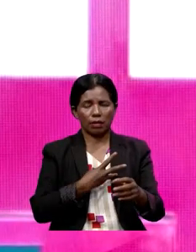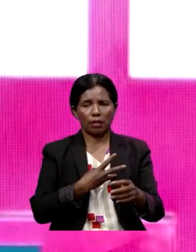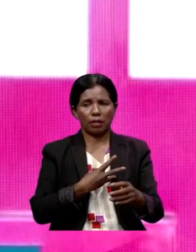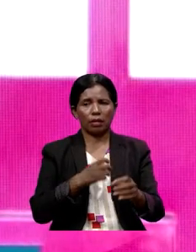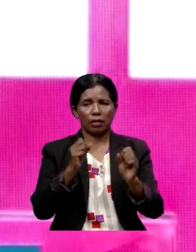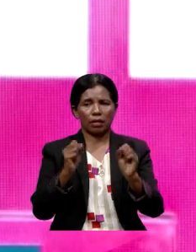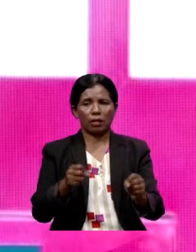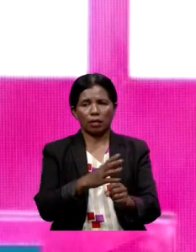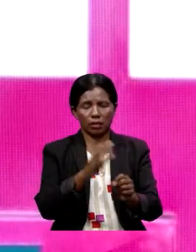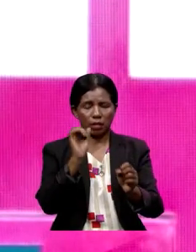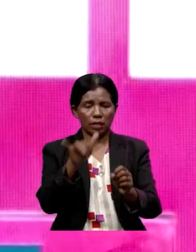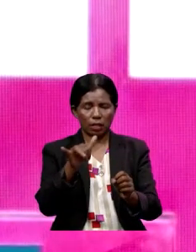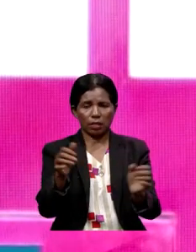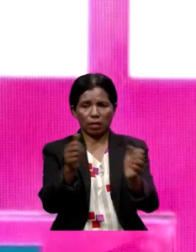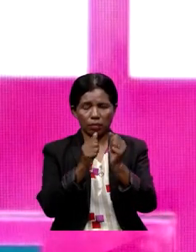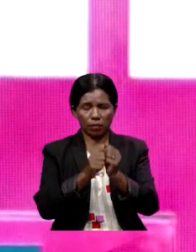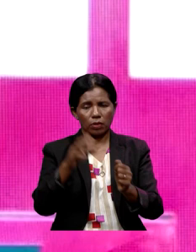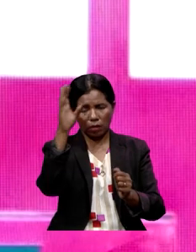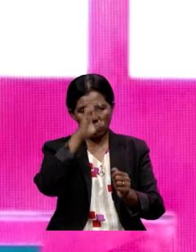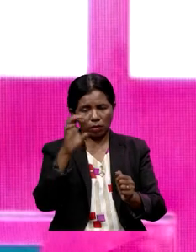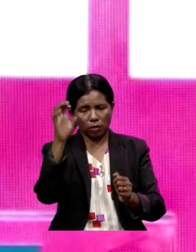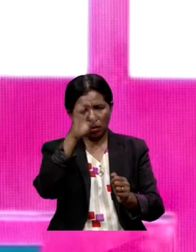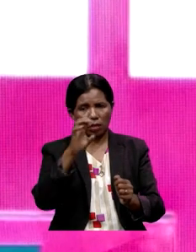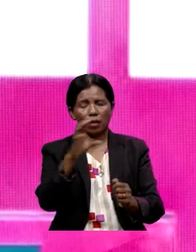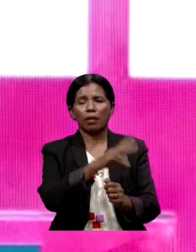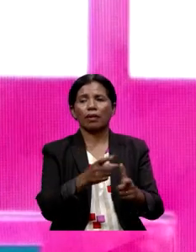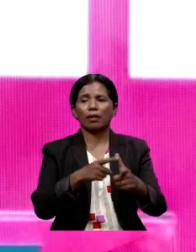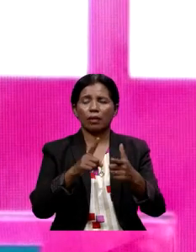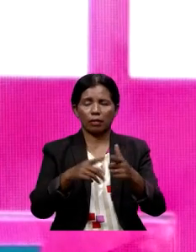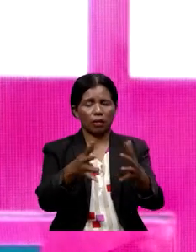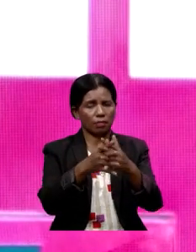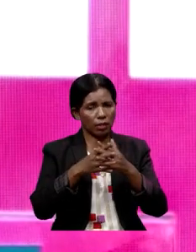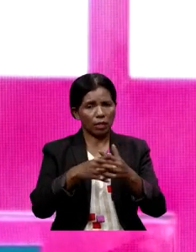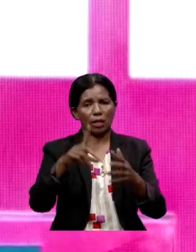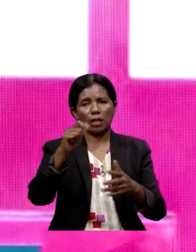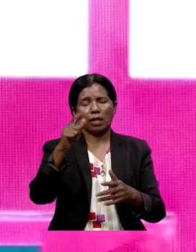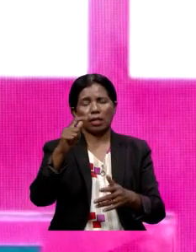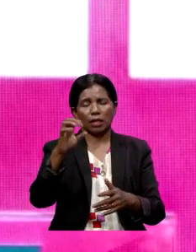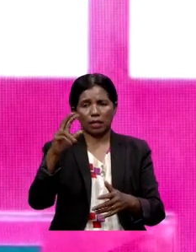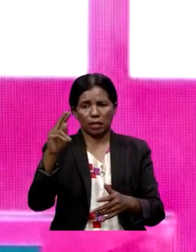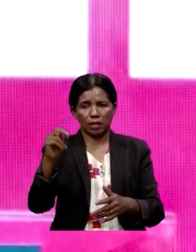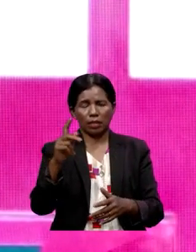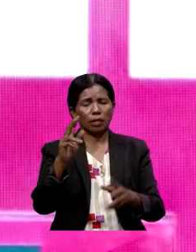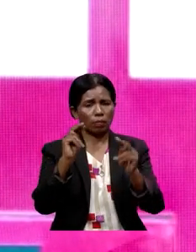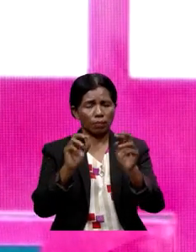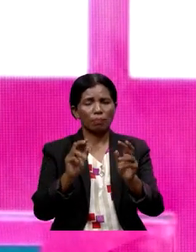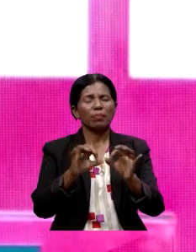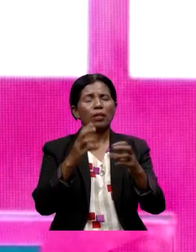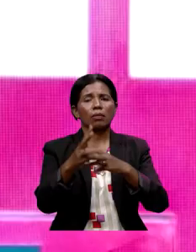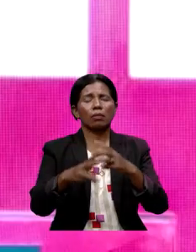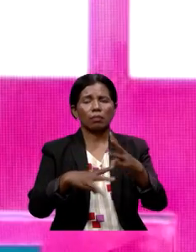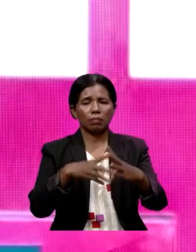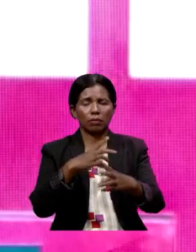ser estendido para um acordo da União Europeia com a América Latina. O mundo está precisando disso.